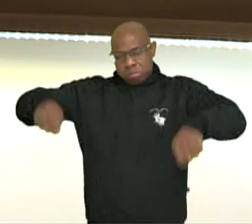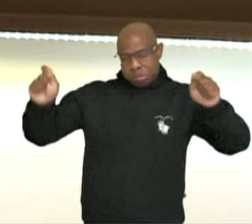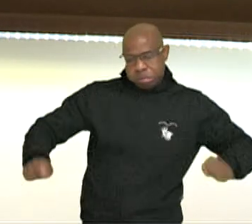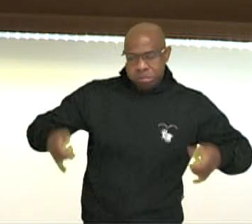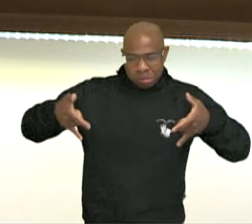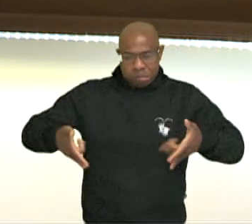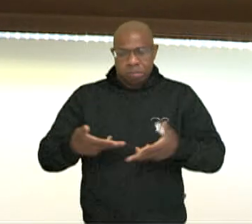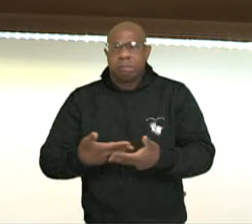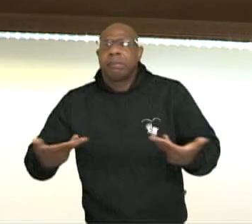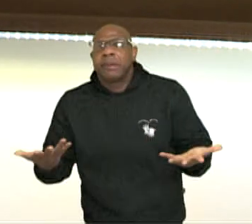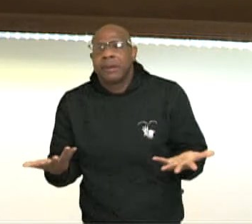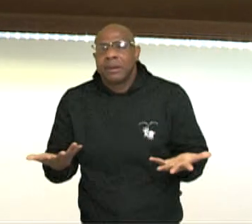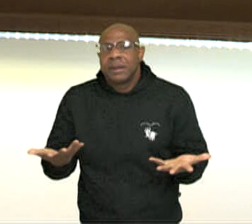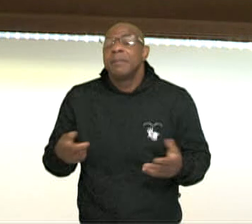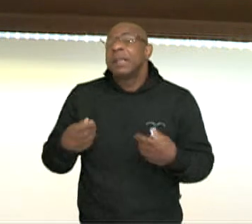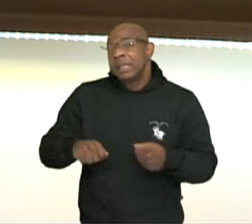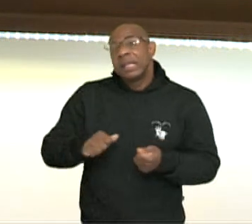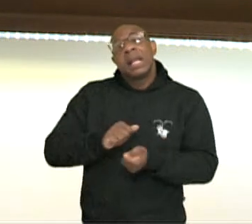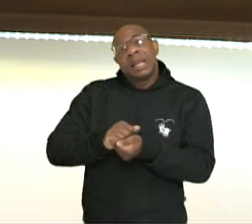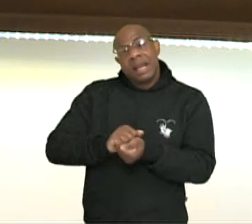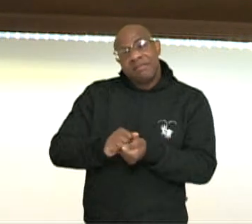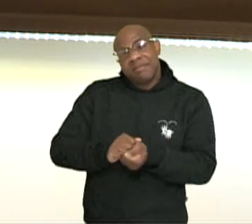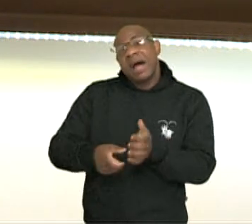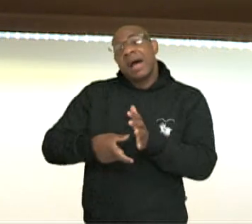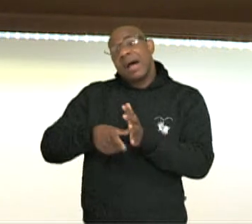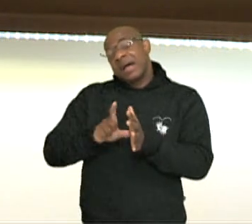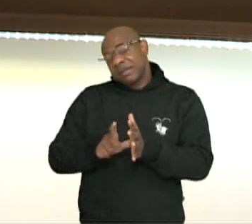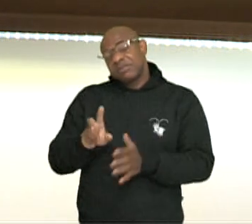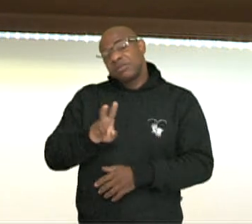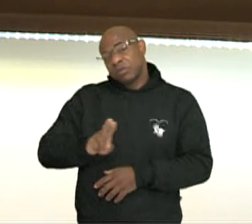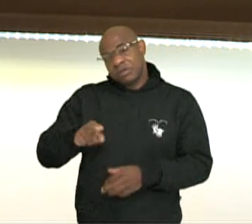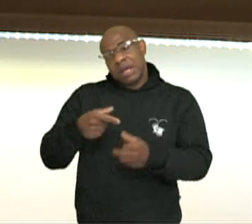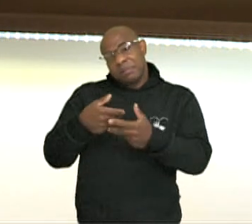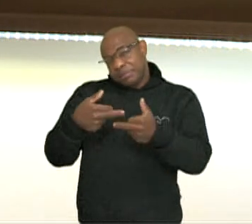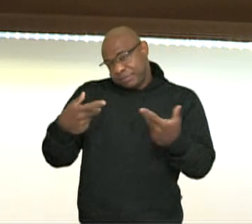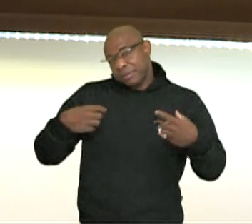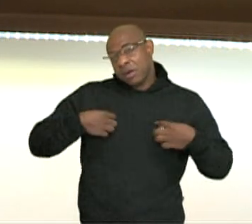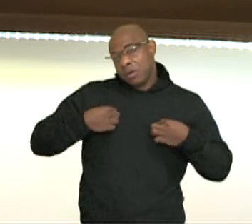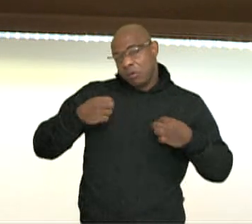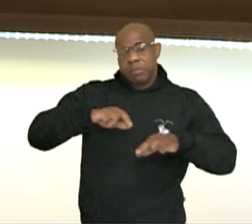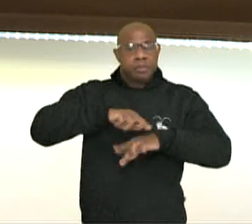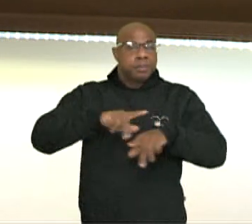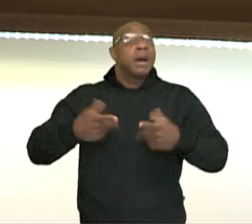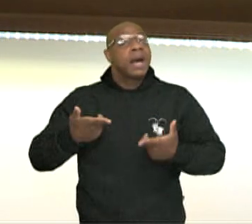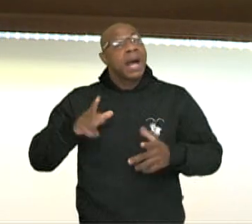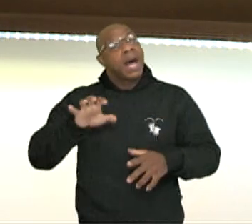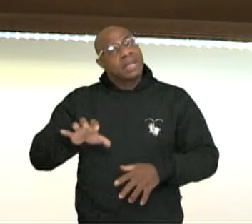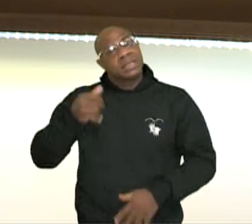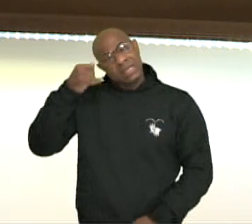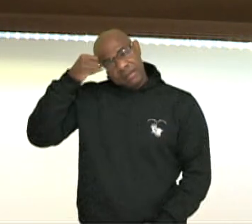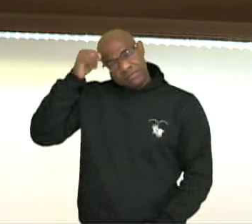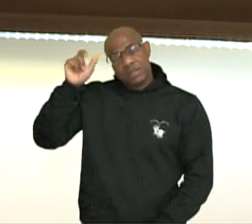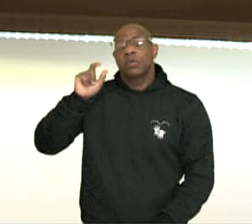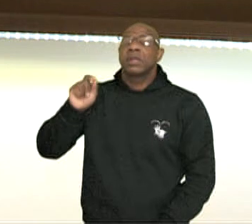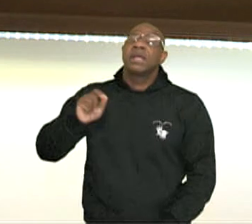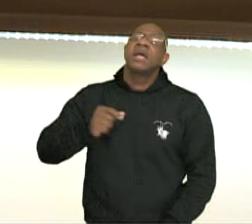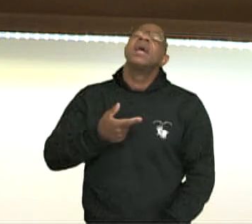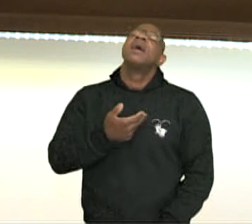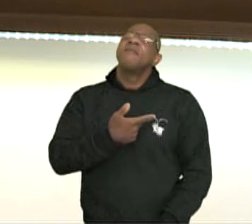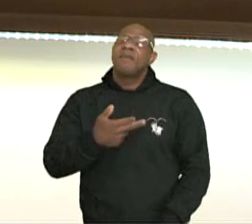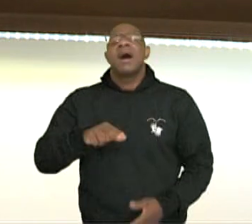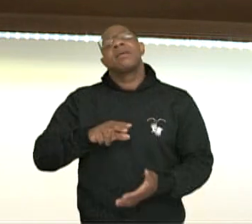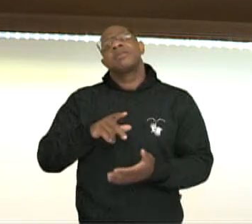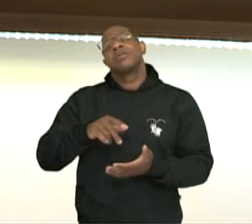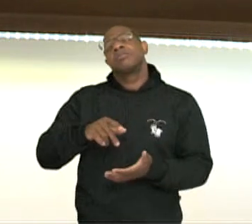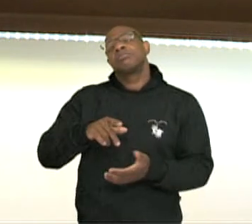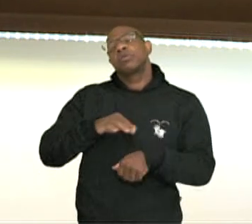de lavagem ali antes de usarmos, porque a gente vai estar evitando muitas doenças e vamos evitar transtornos para a